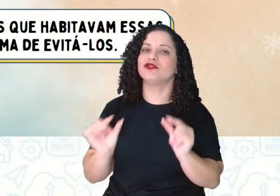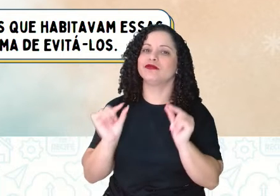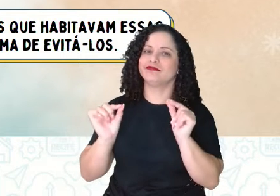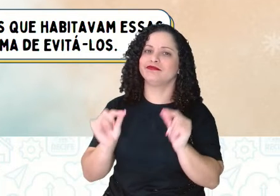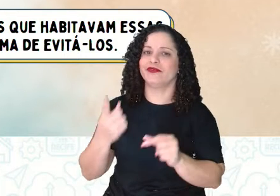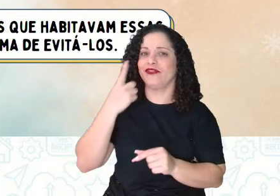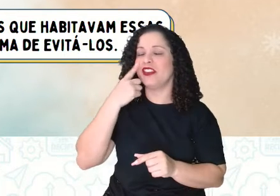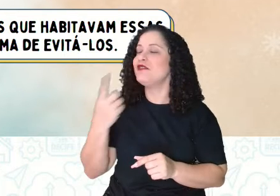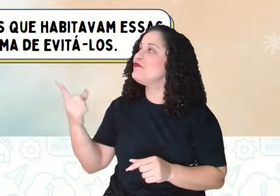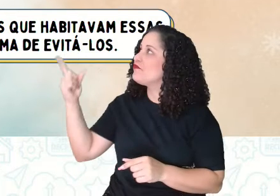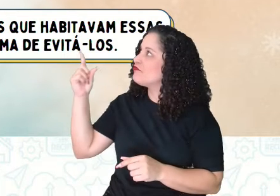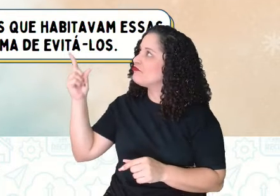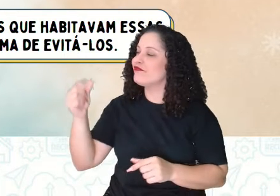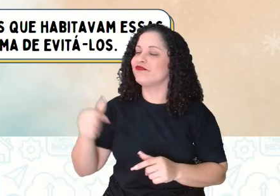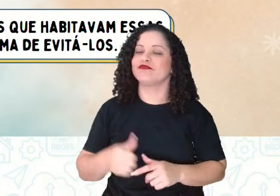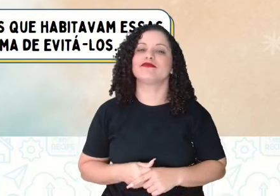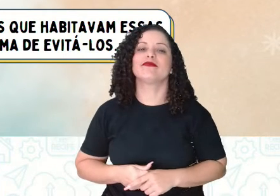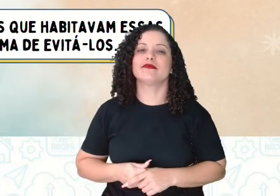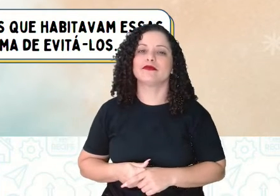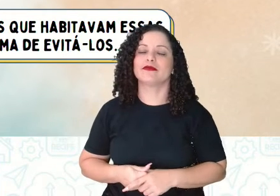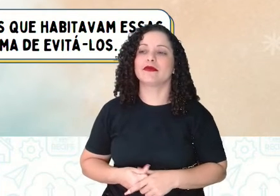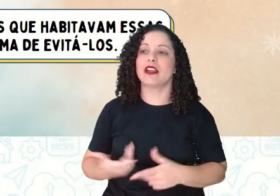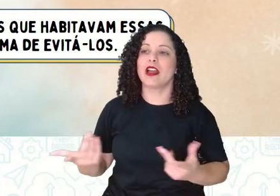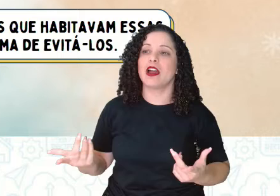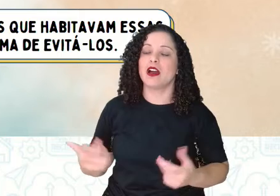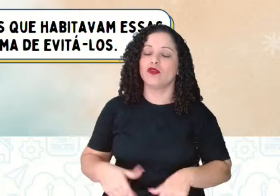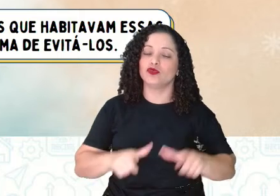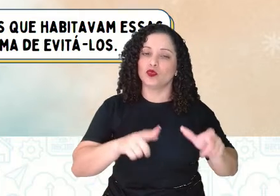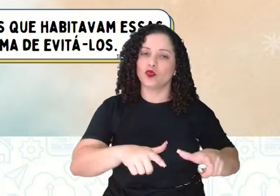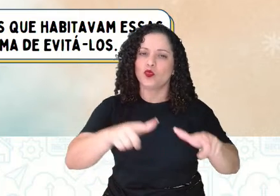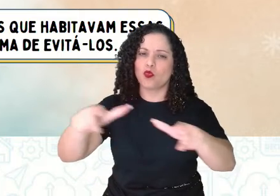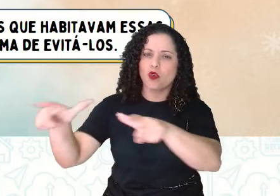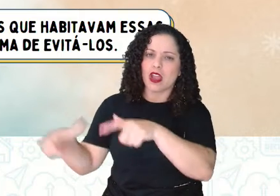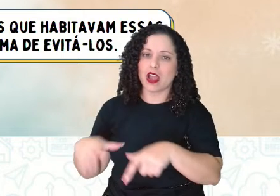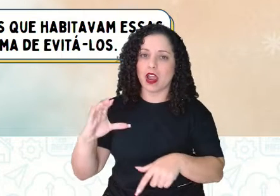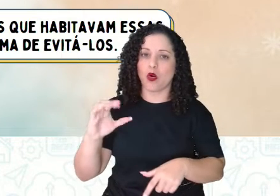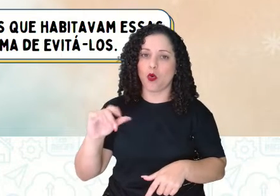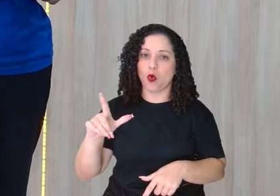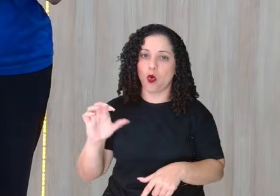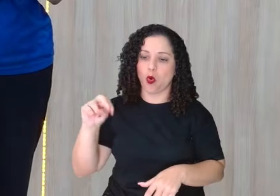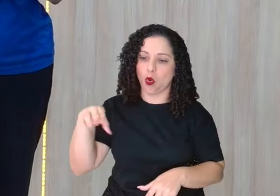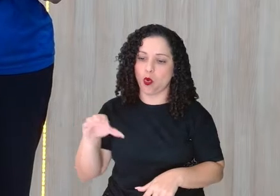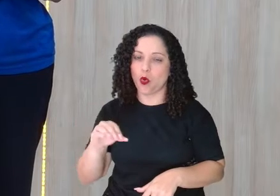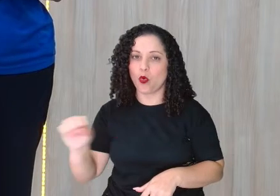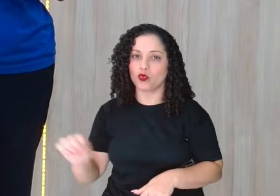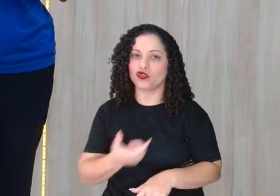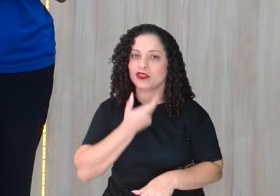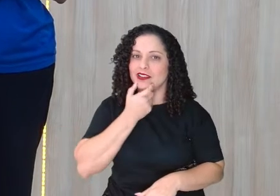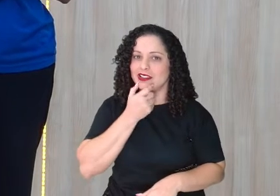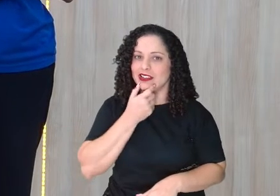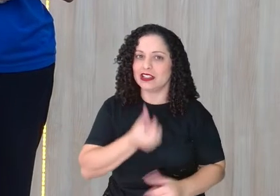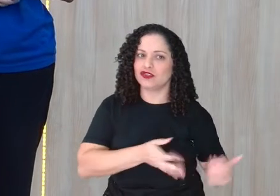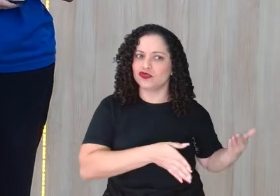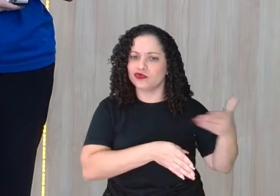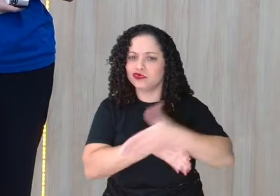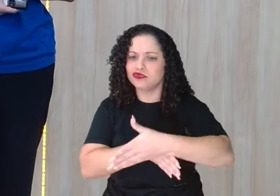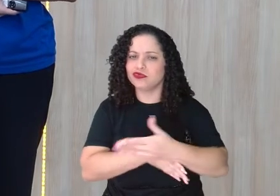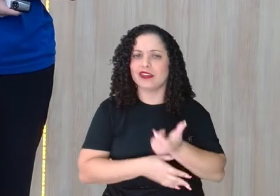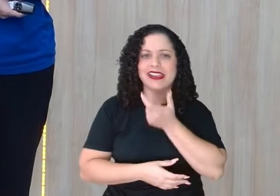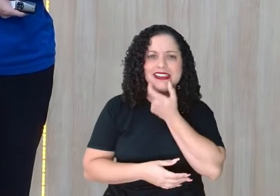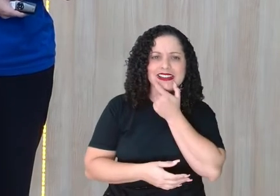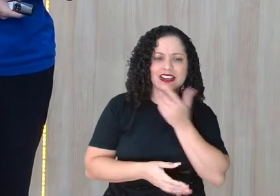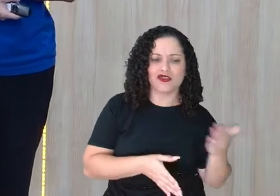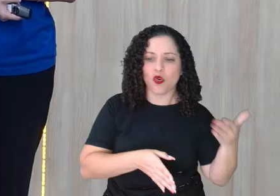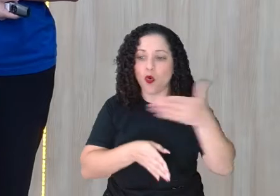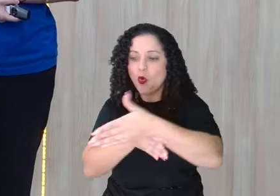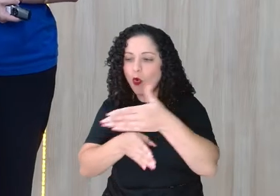do Oeste foram conquistadas, mas os colonos ingleses, eles queriam ocupá-las, né? Só que aí, o que é que